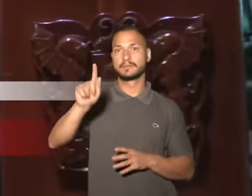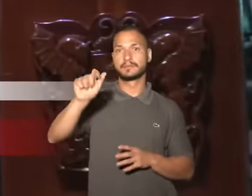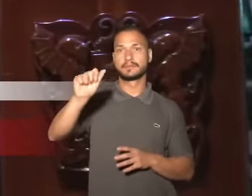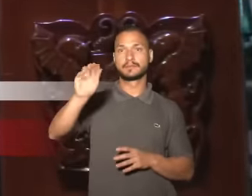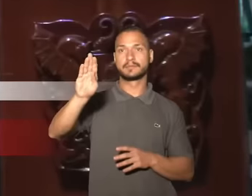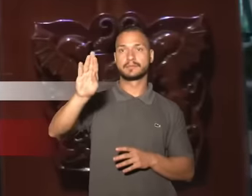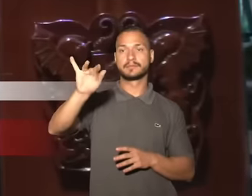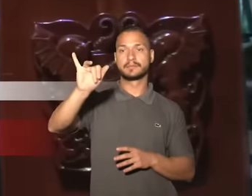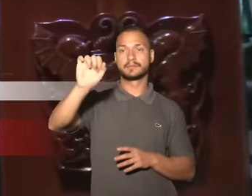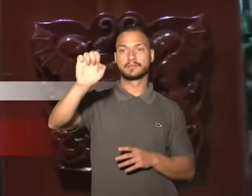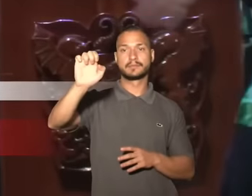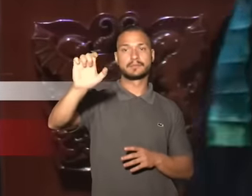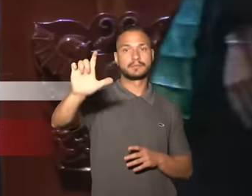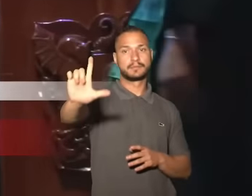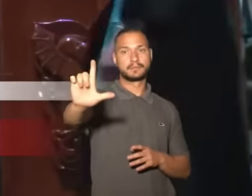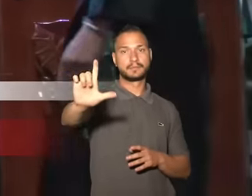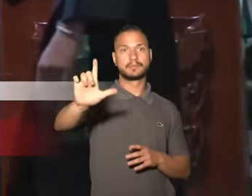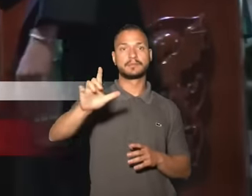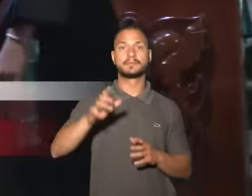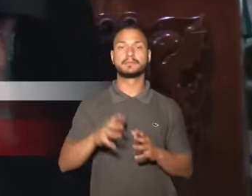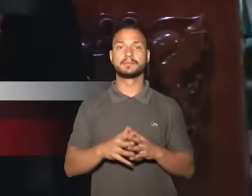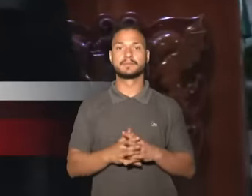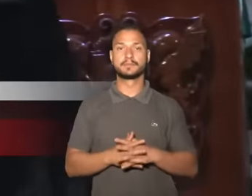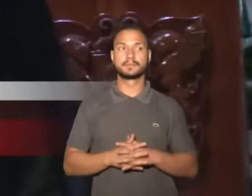Gabriel Vitor Pereira Lima.